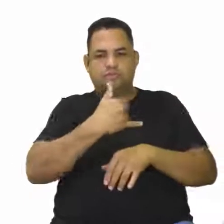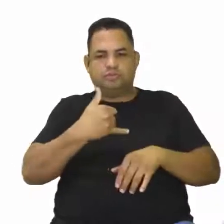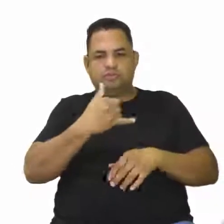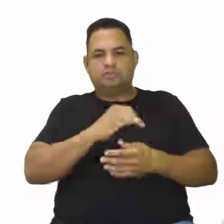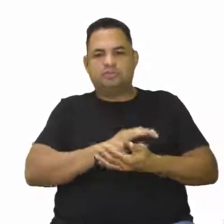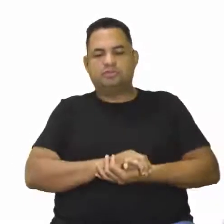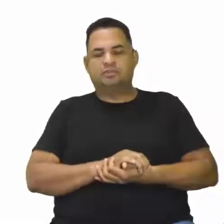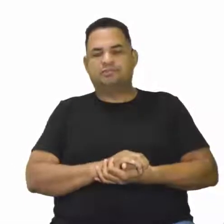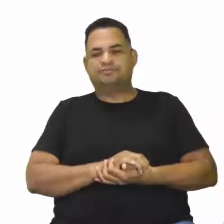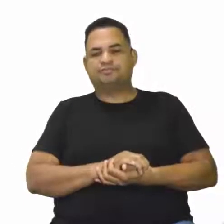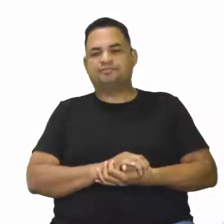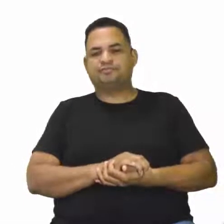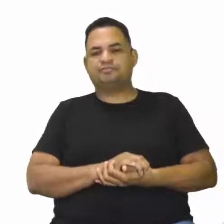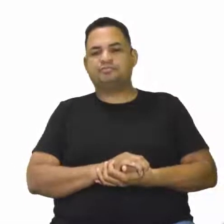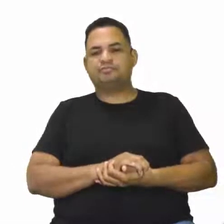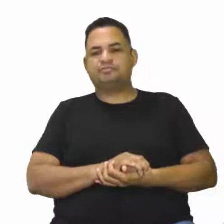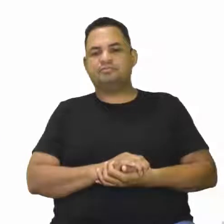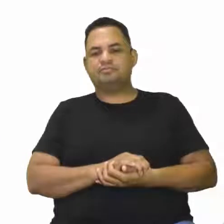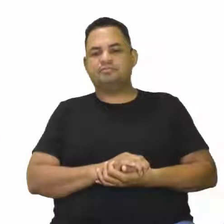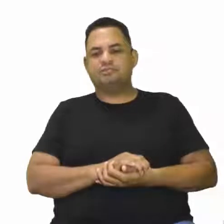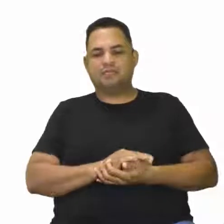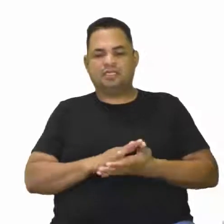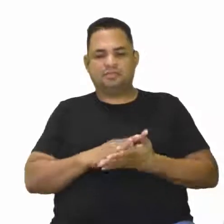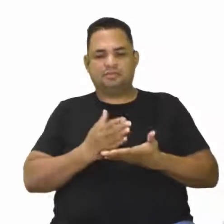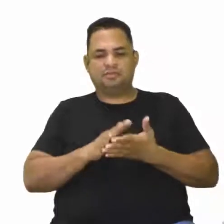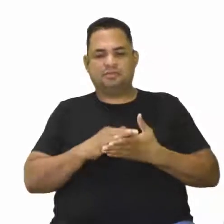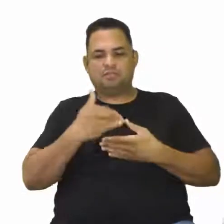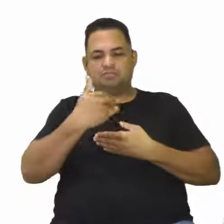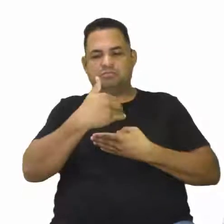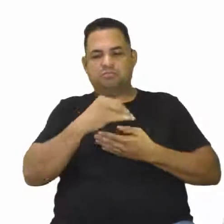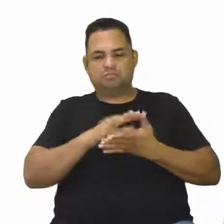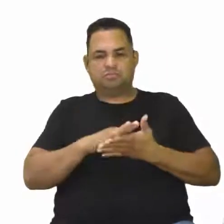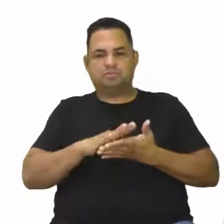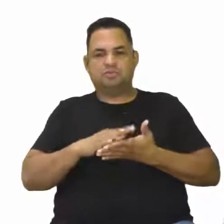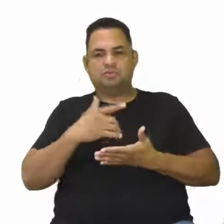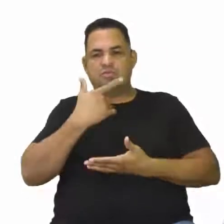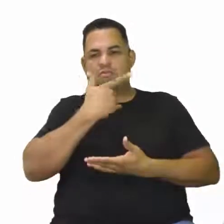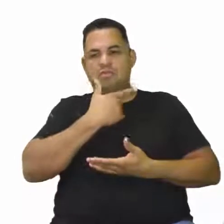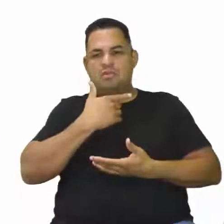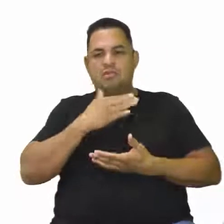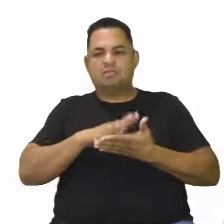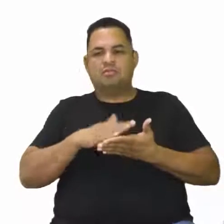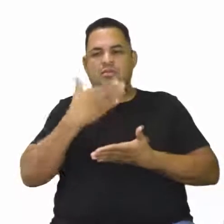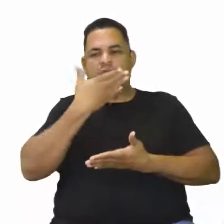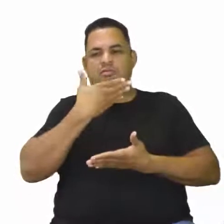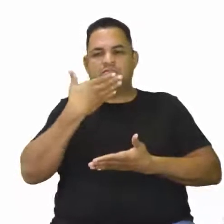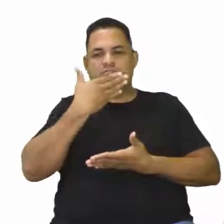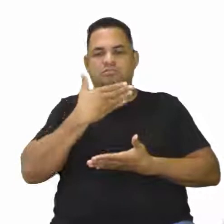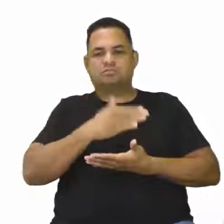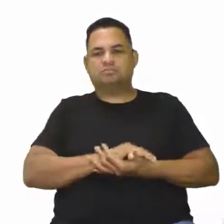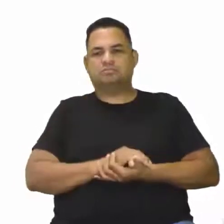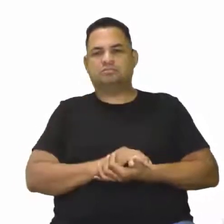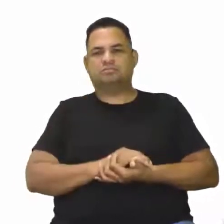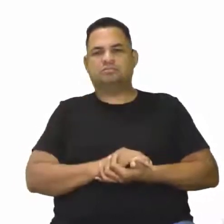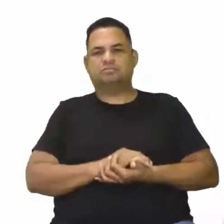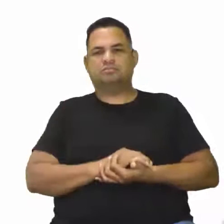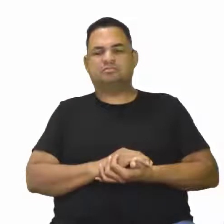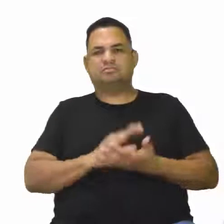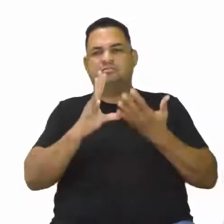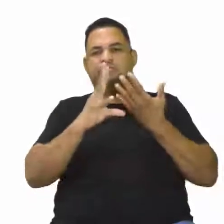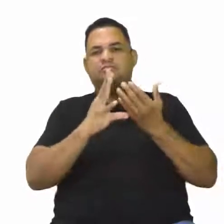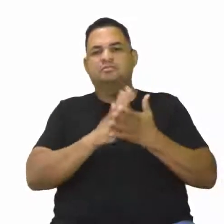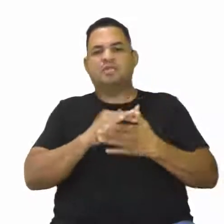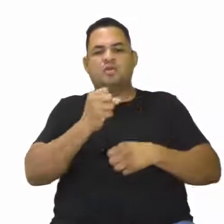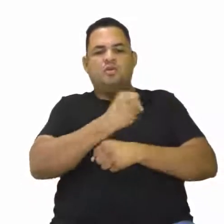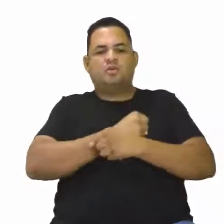mel. Buñuelos com mel é tipo biscoitinhos, bolinhos de mel. Um biscoitinho de mel. Isso. Então, a culinária é